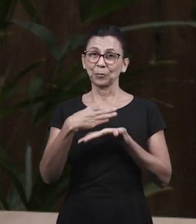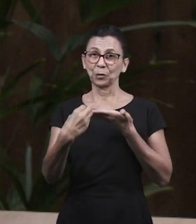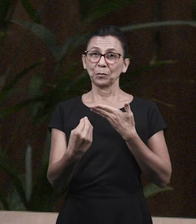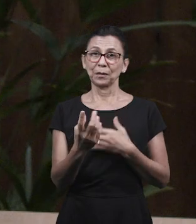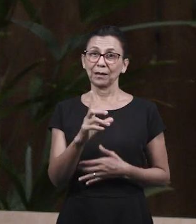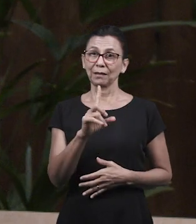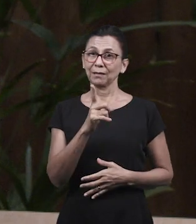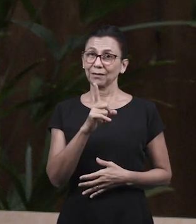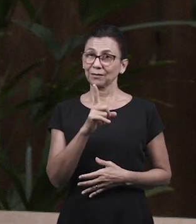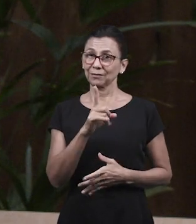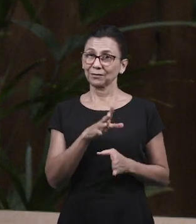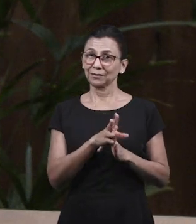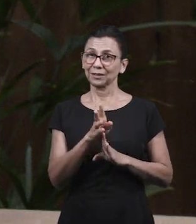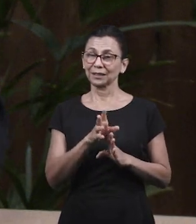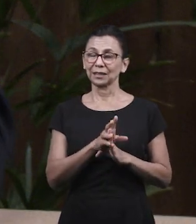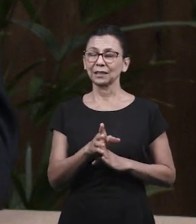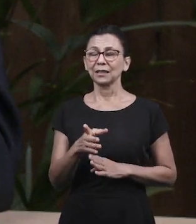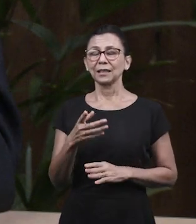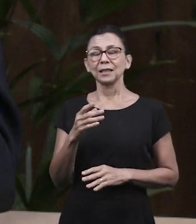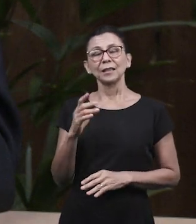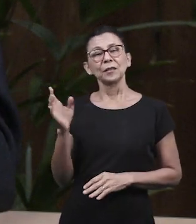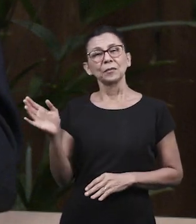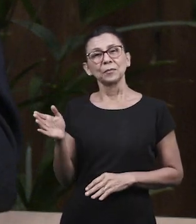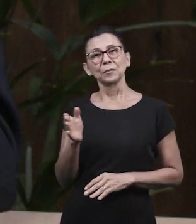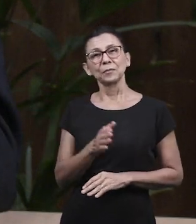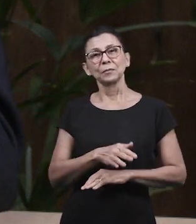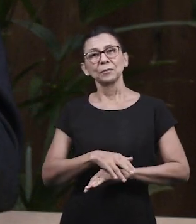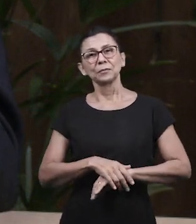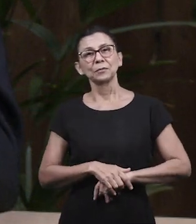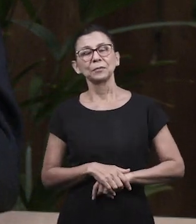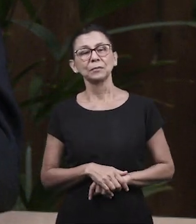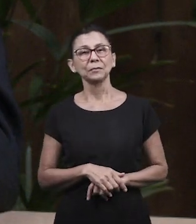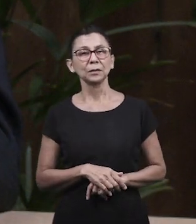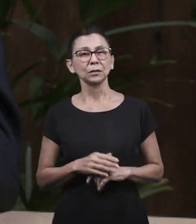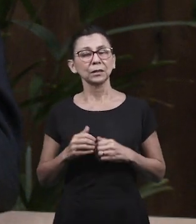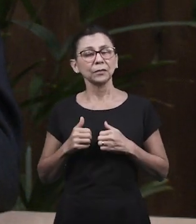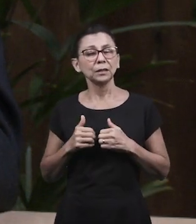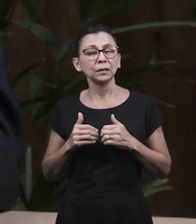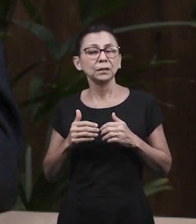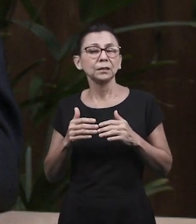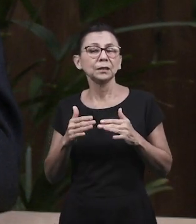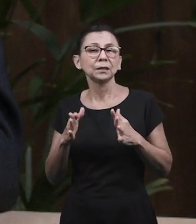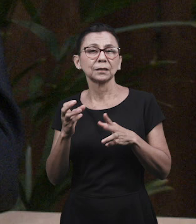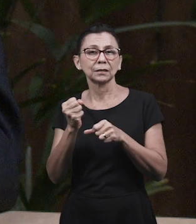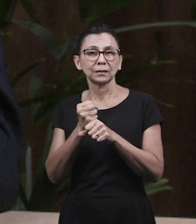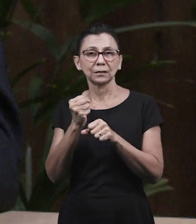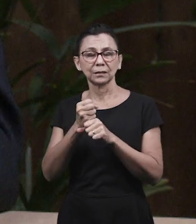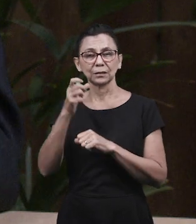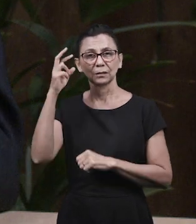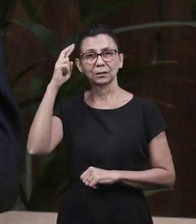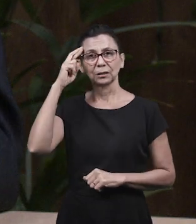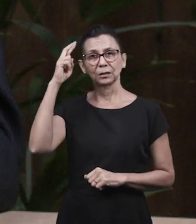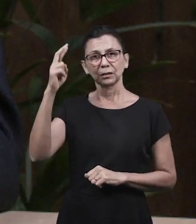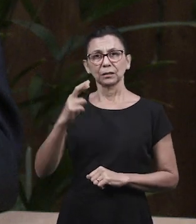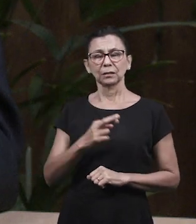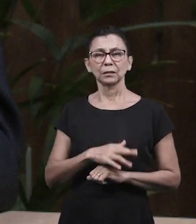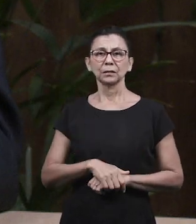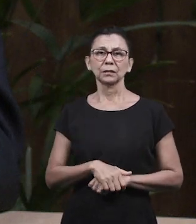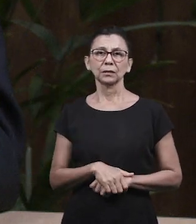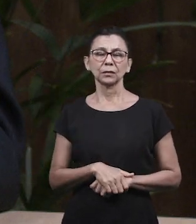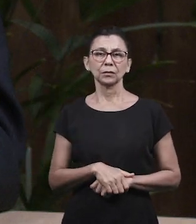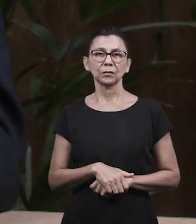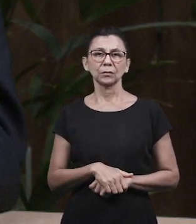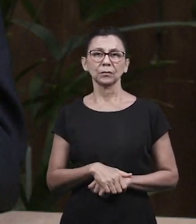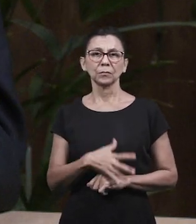fiz. Mas eu estava chegando para a obra, para a presença do Senhor, e o meu filho mais